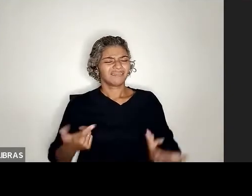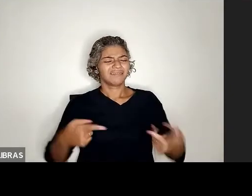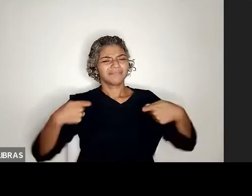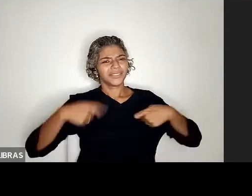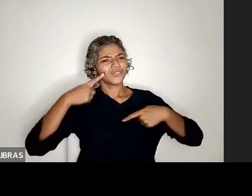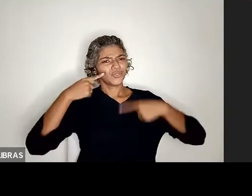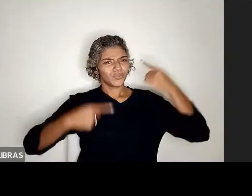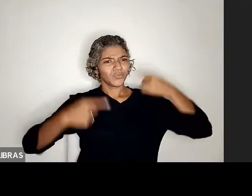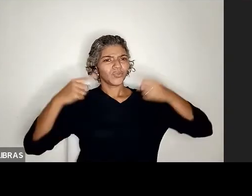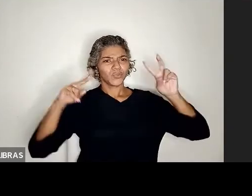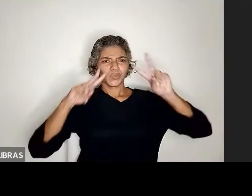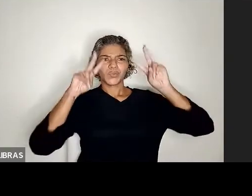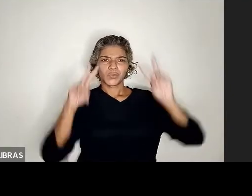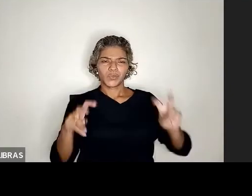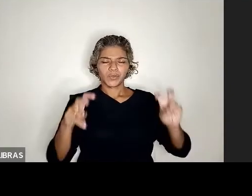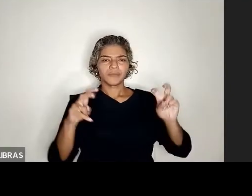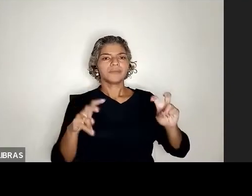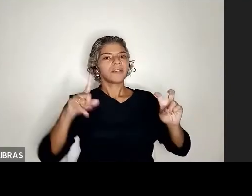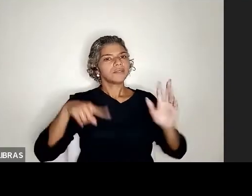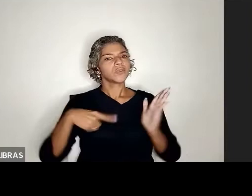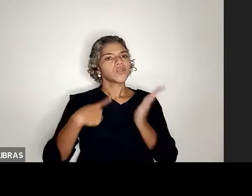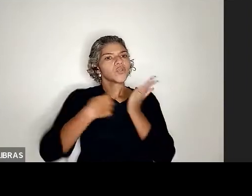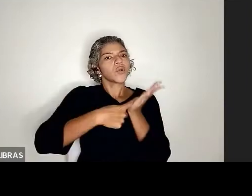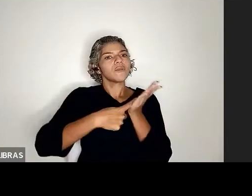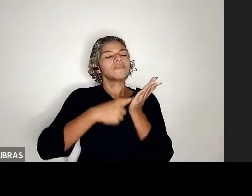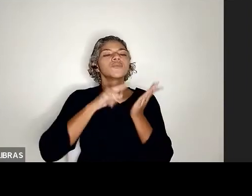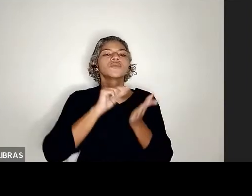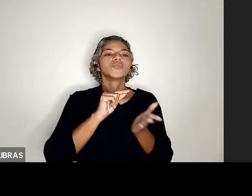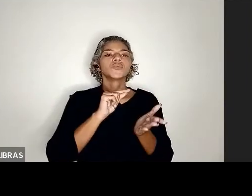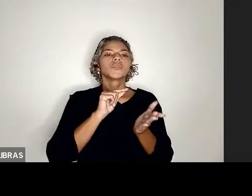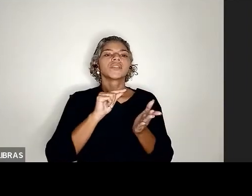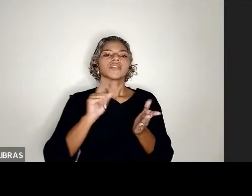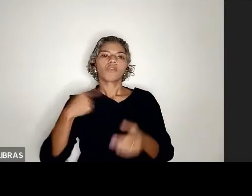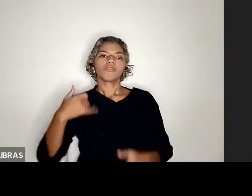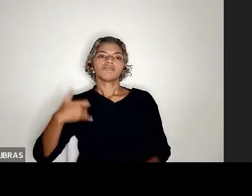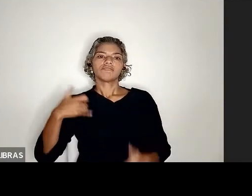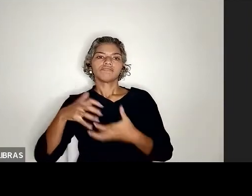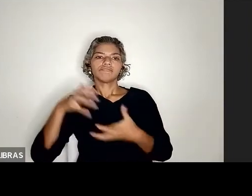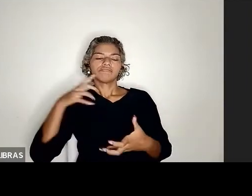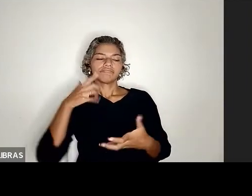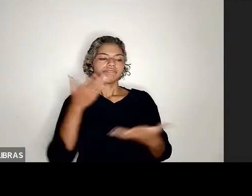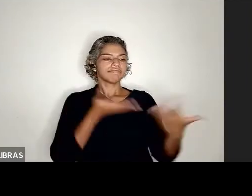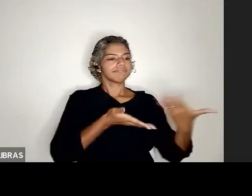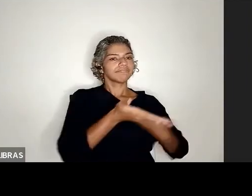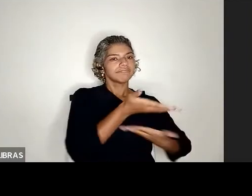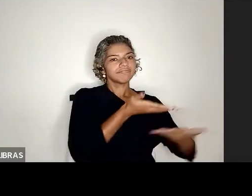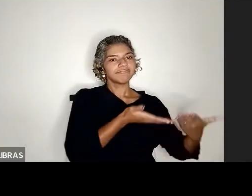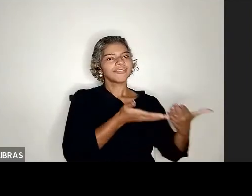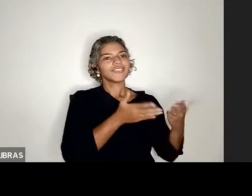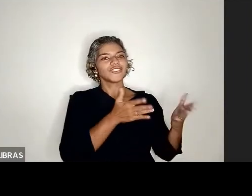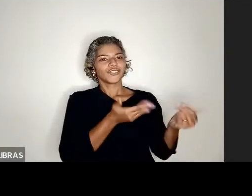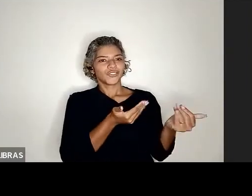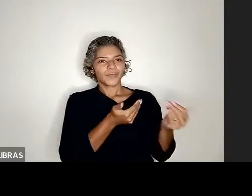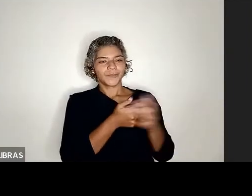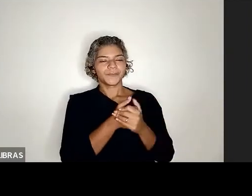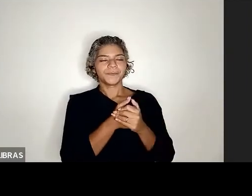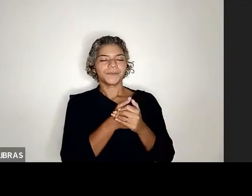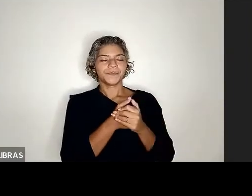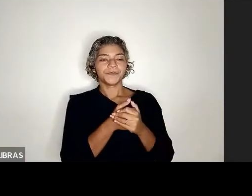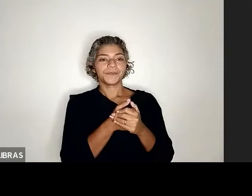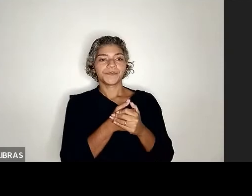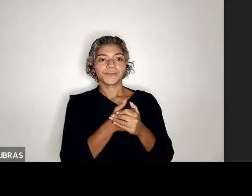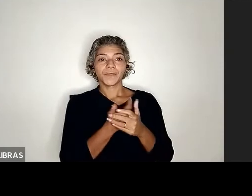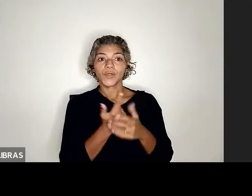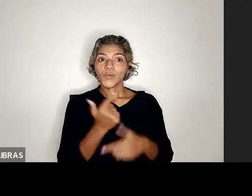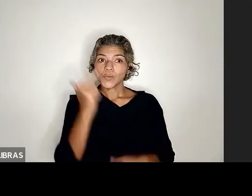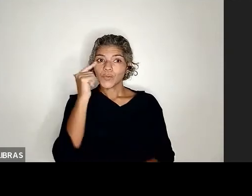Então, o compromisso intergeracional é algo muito importante para a rede. Uma outra coisa que a gente tem atuado muito é a participação das mulheres